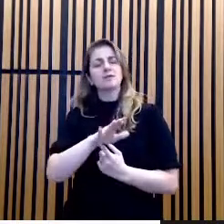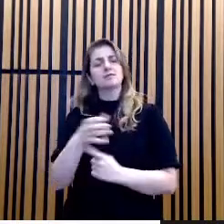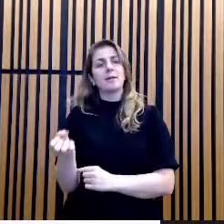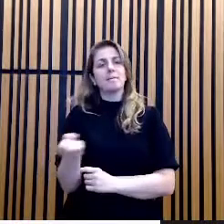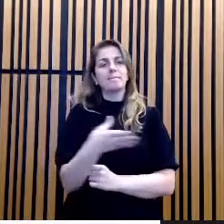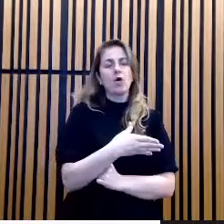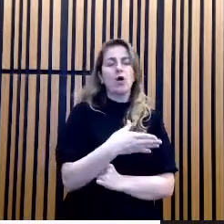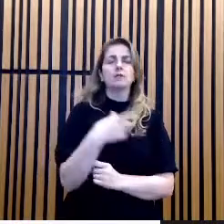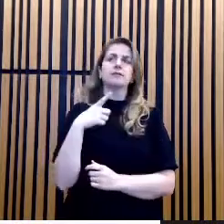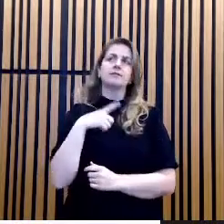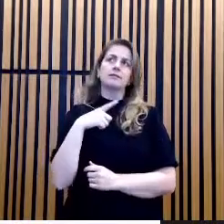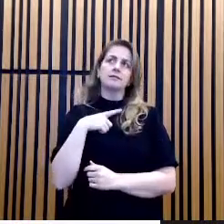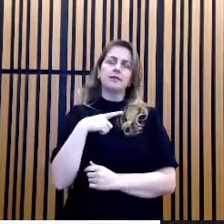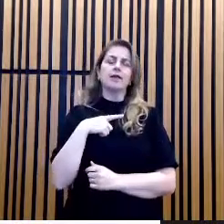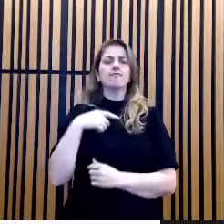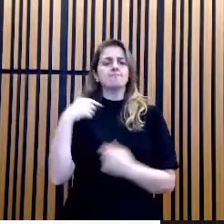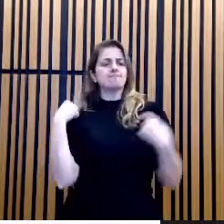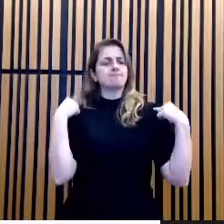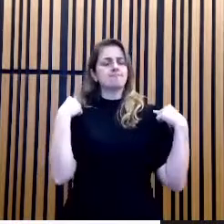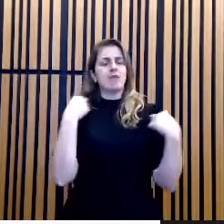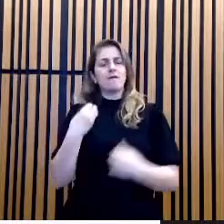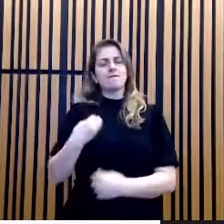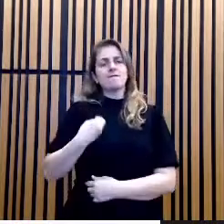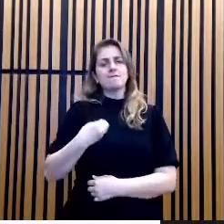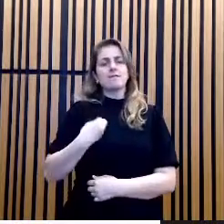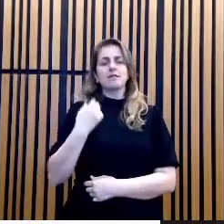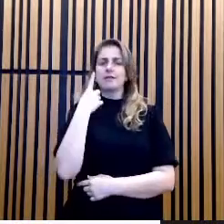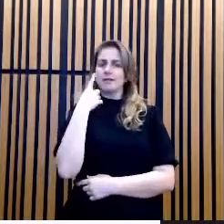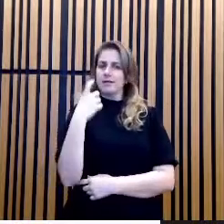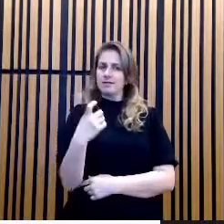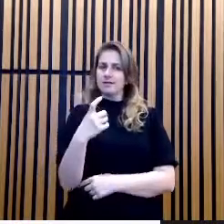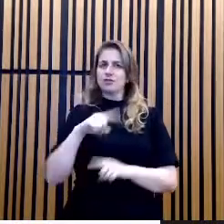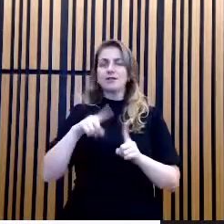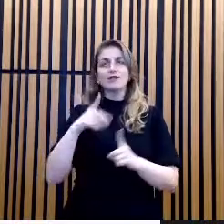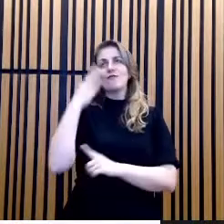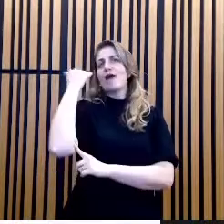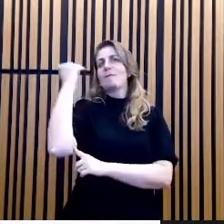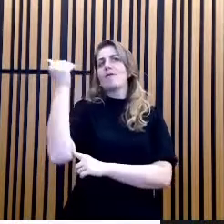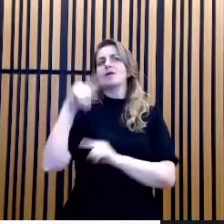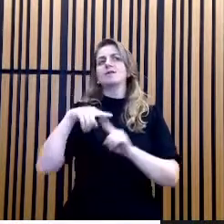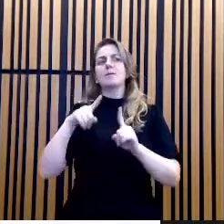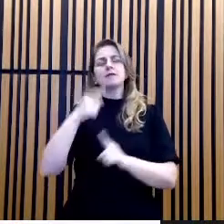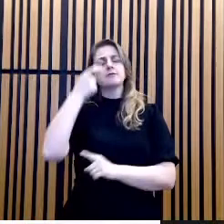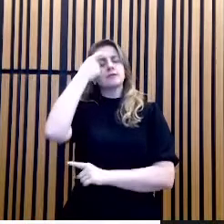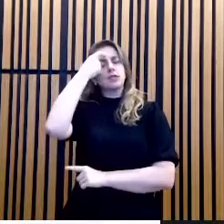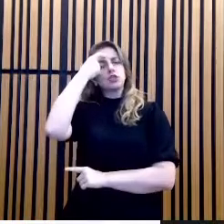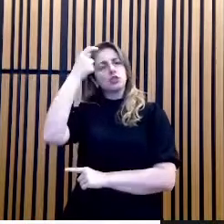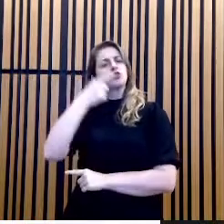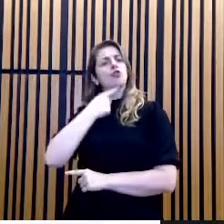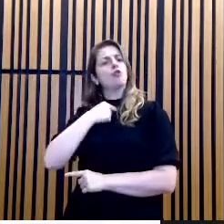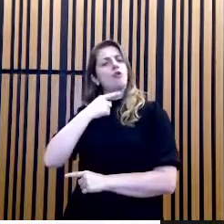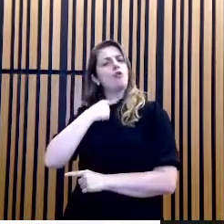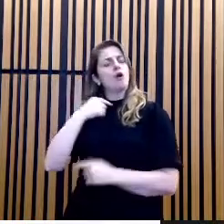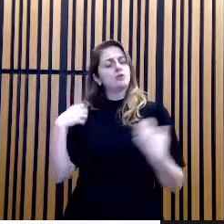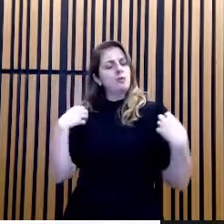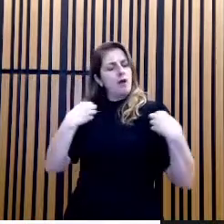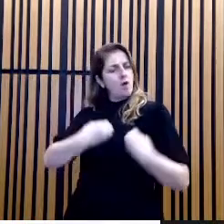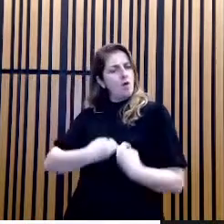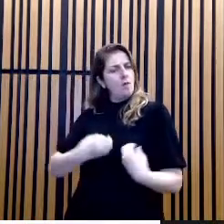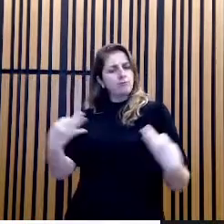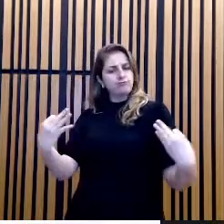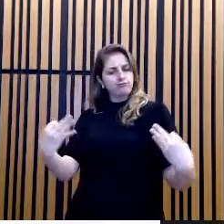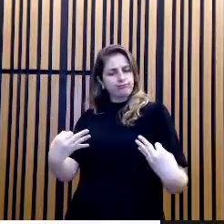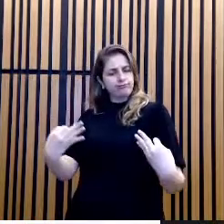têm vidas interessantes, mas comuns, que não são celebridades, mas são inteligentes e gostam de manter um look